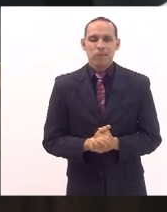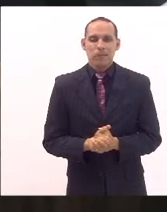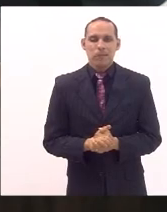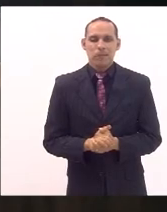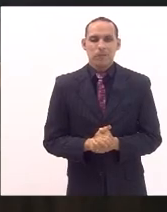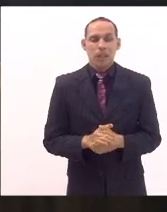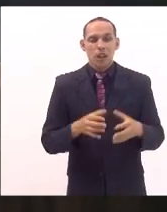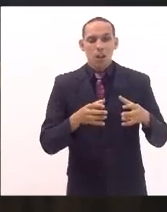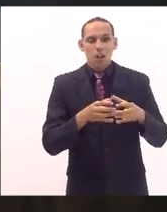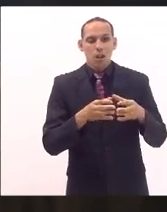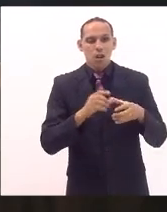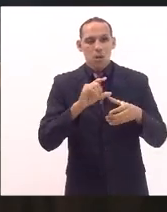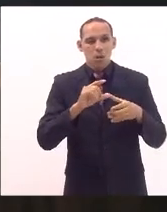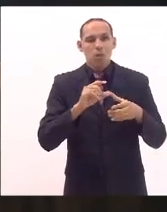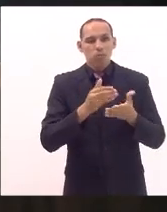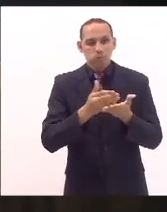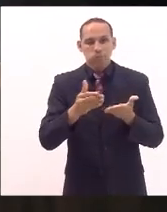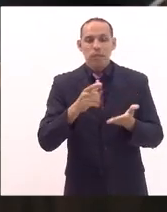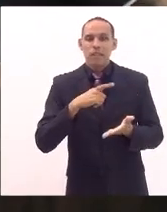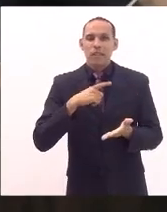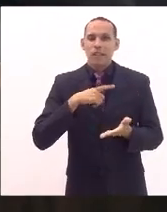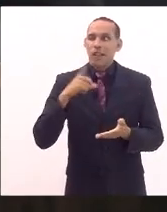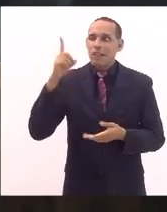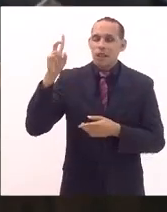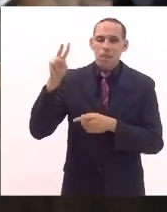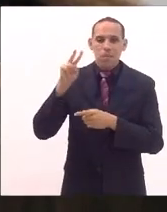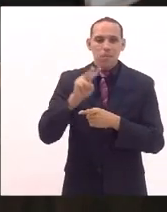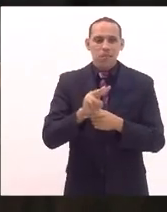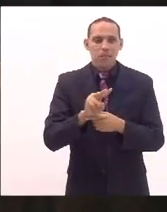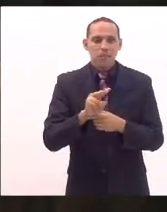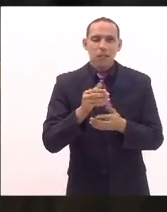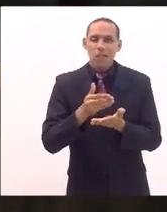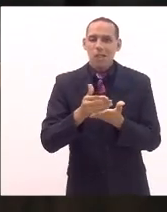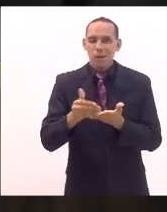em havendo número legal sobre a proteção de Deus iniciamos